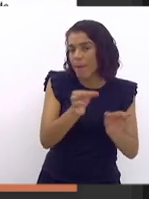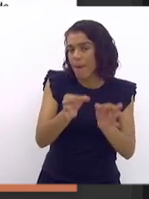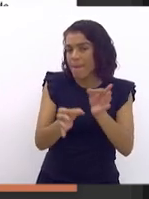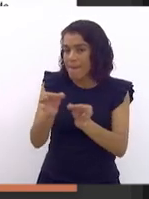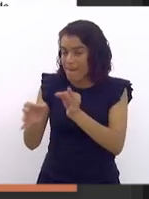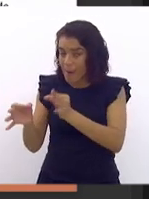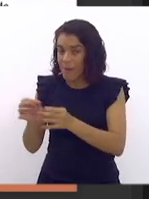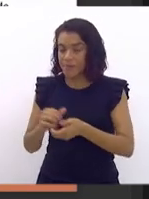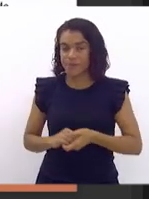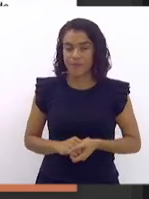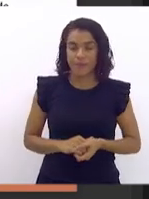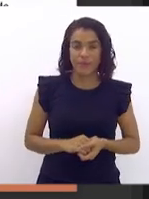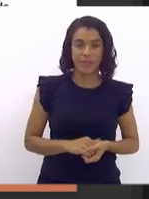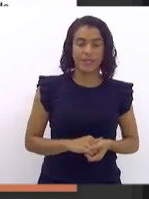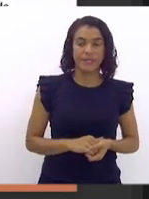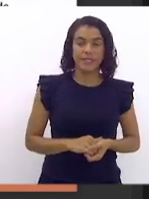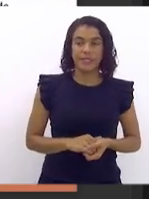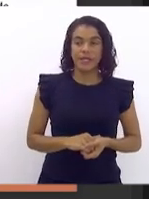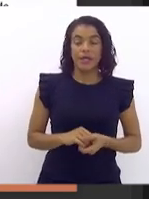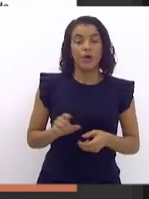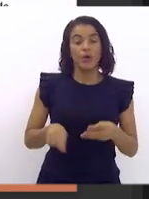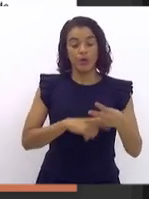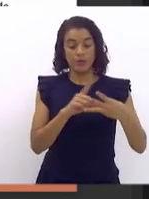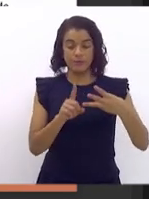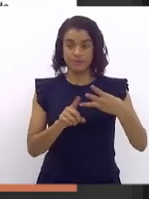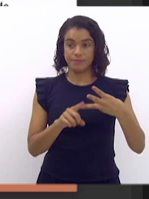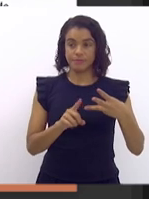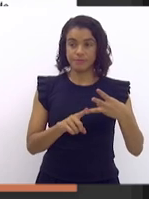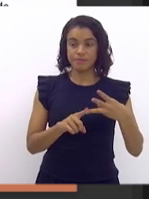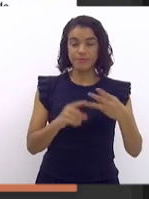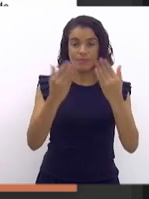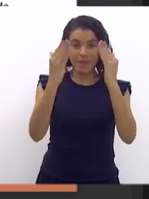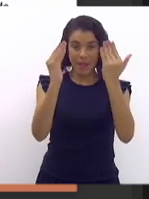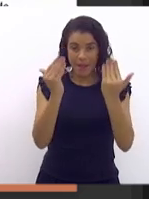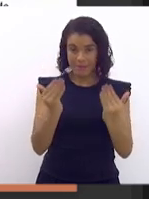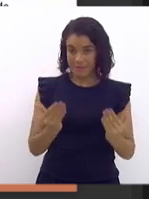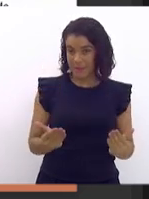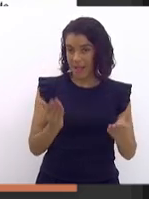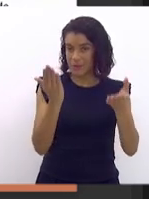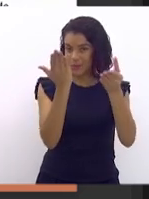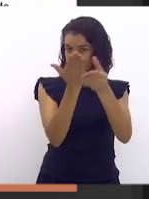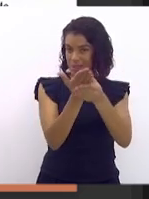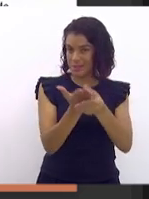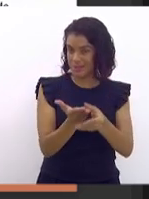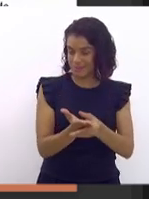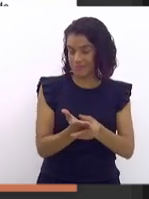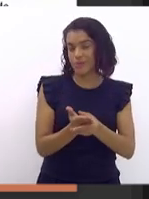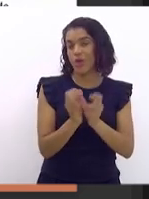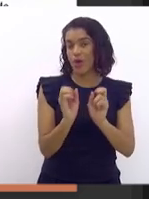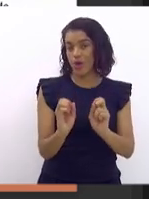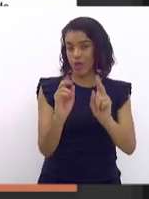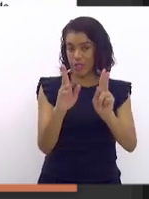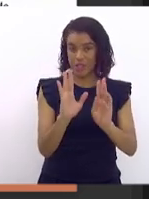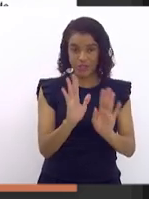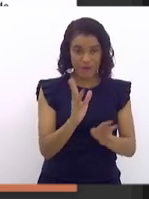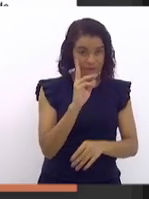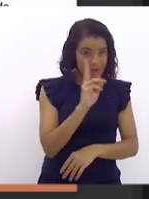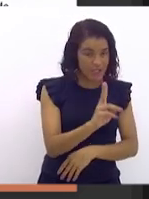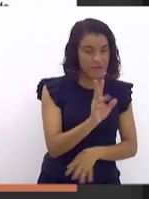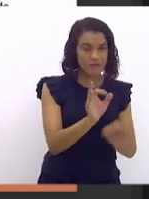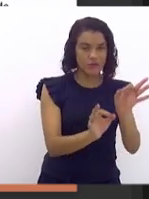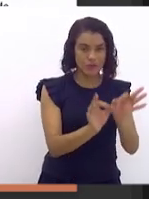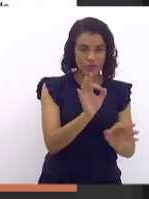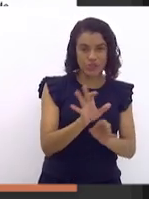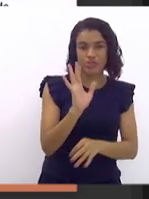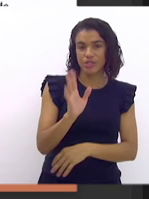nas assembleias. Um terceiro passo vai ser a análise desses processos. Então, tá, já viram o que está na justiça,